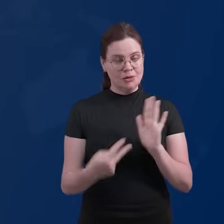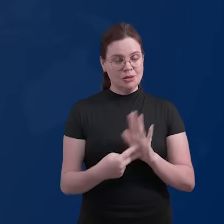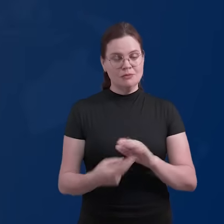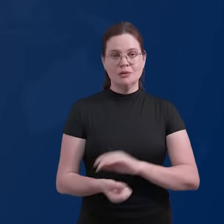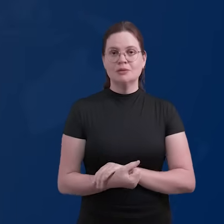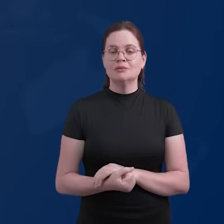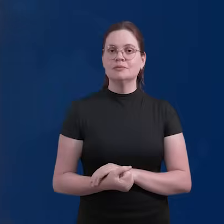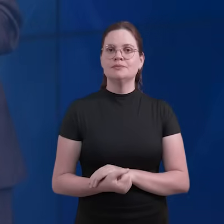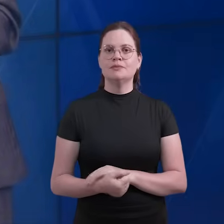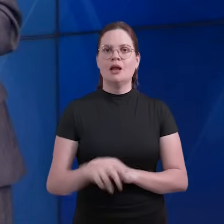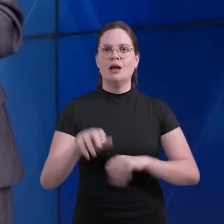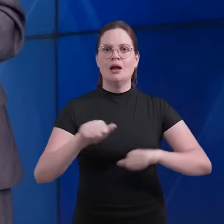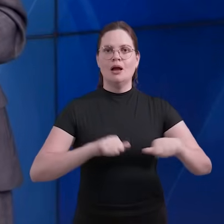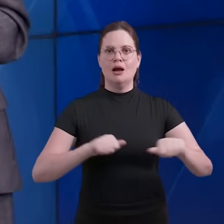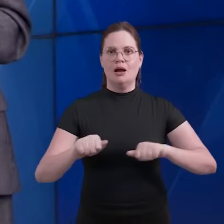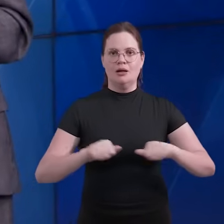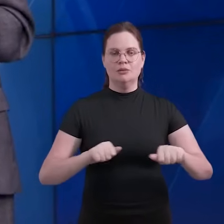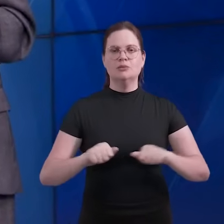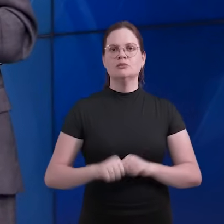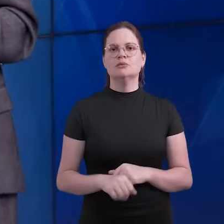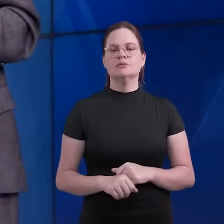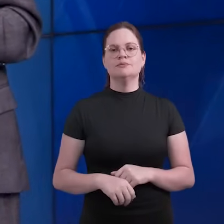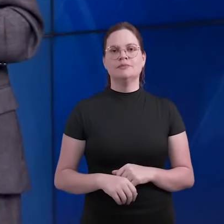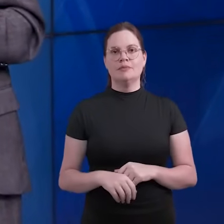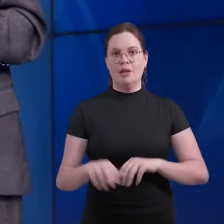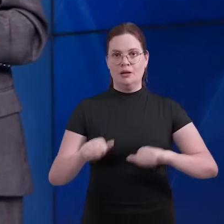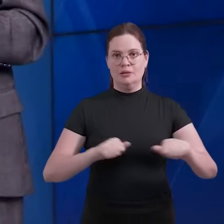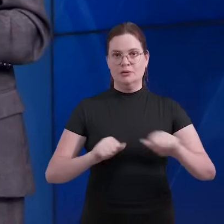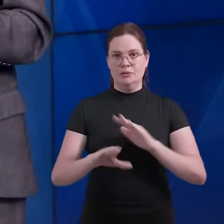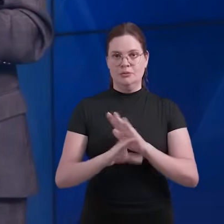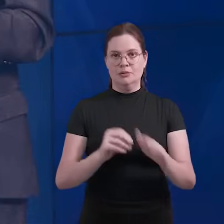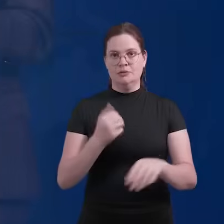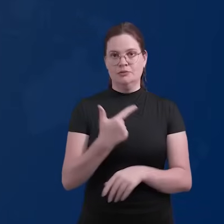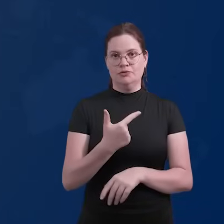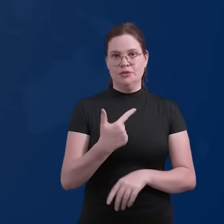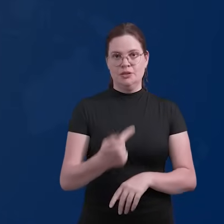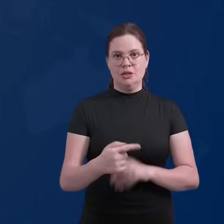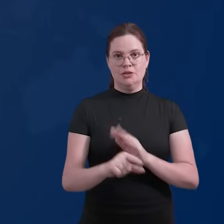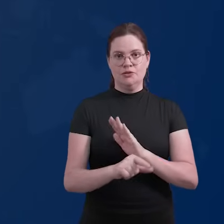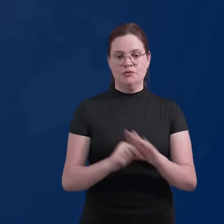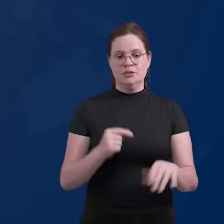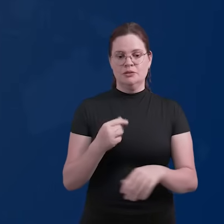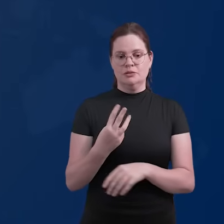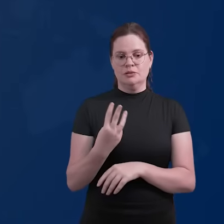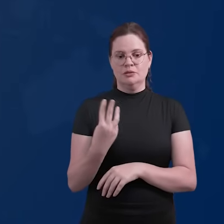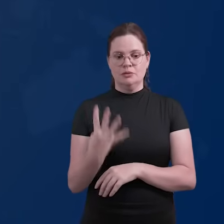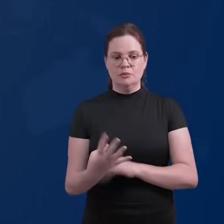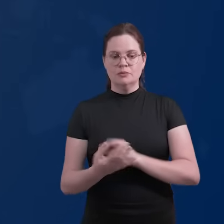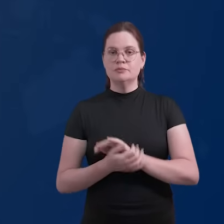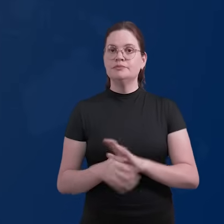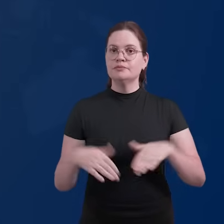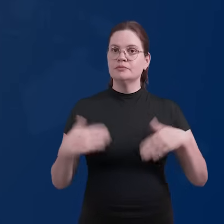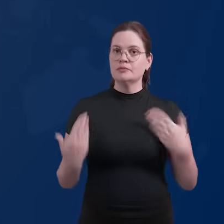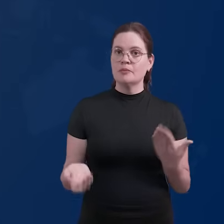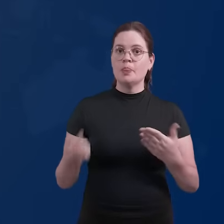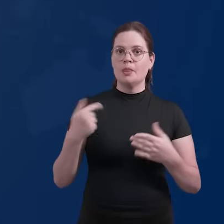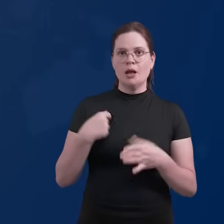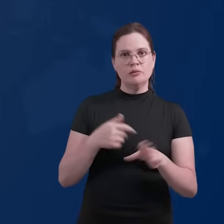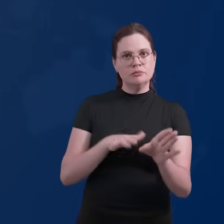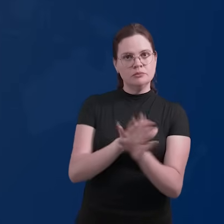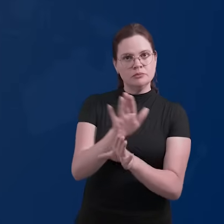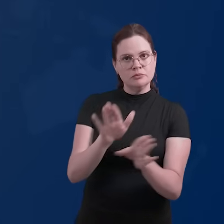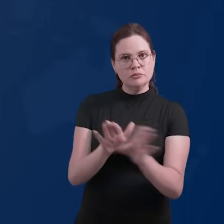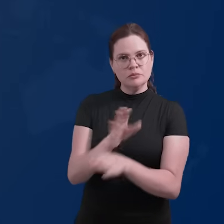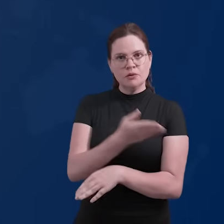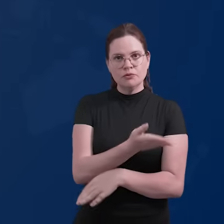grega. Quando diz assim, no livro de Atos dos Apóstolos, no capítulo 27, verso 34, quando diz assim: portanto